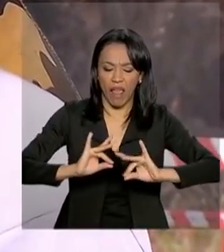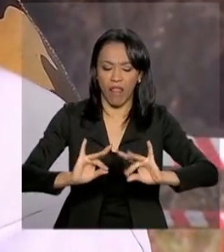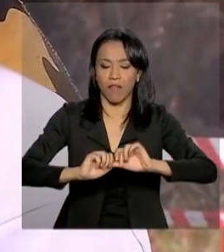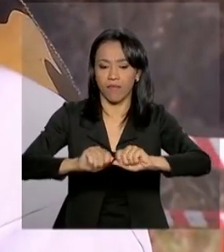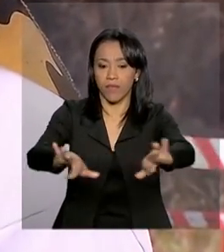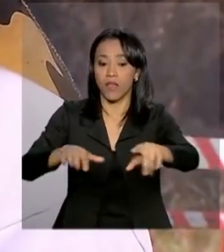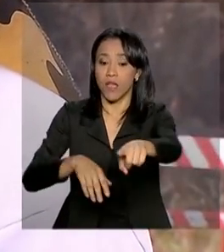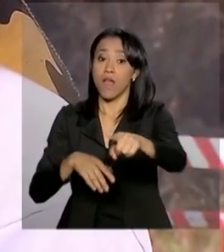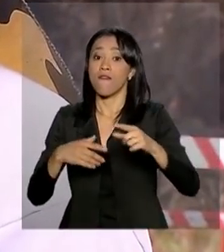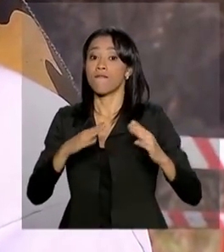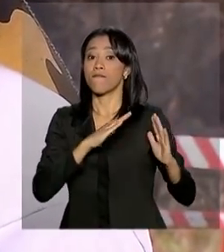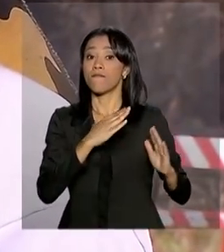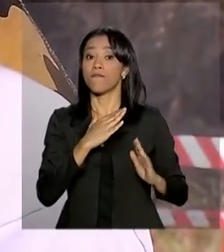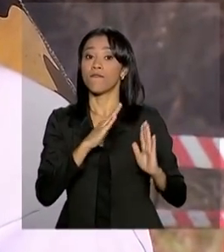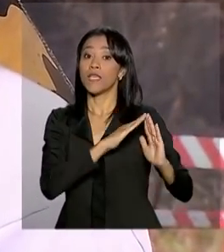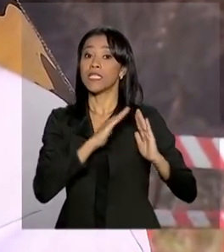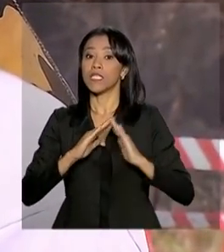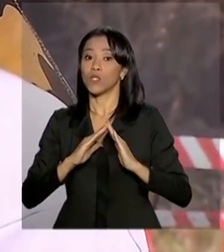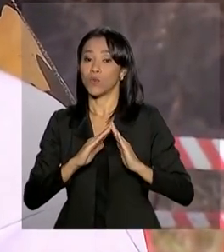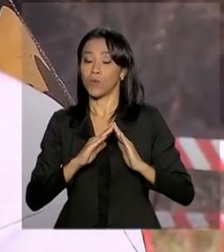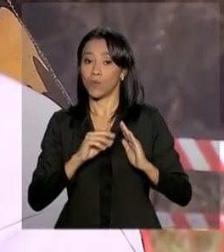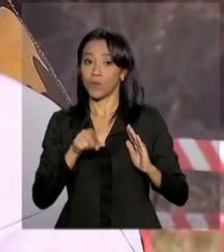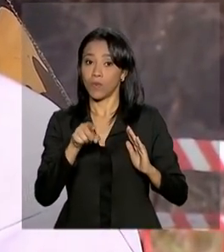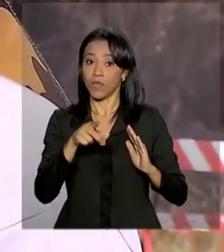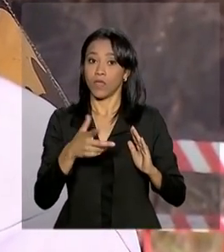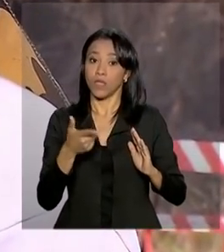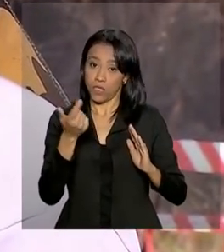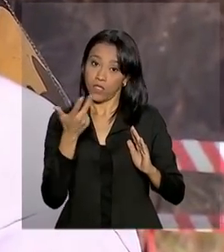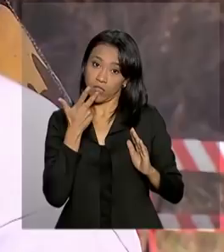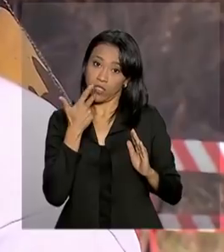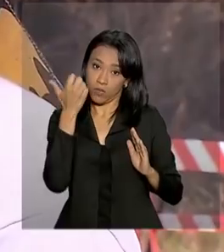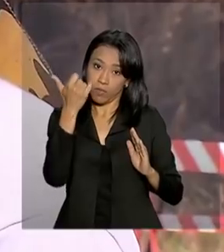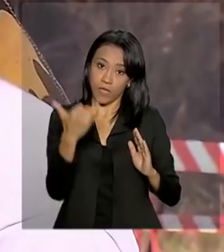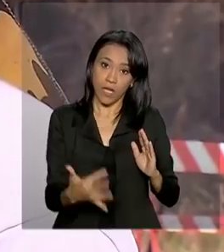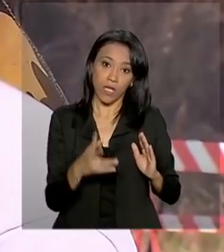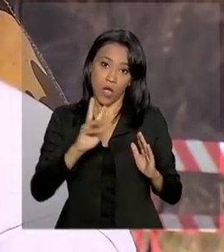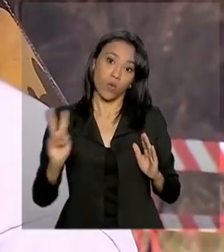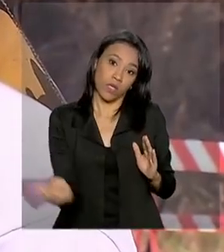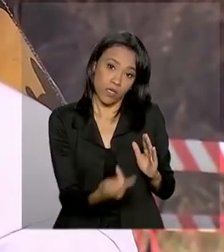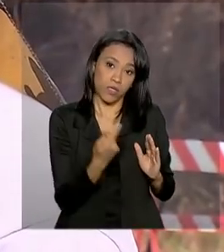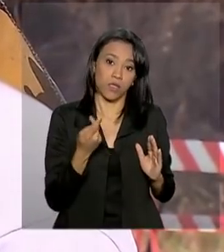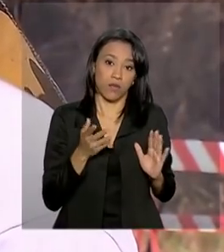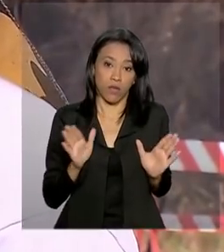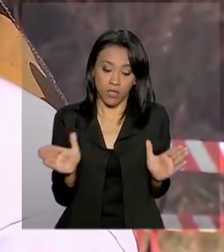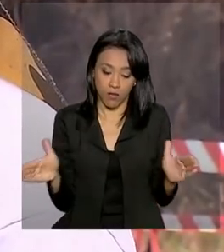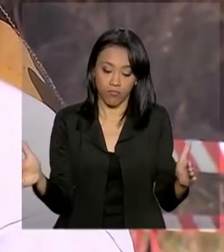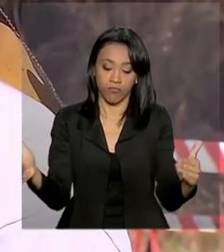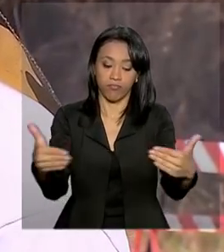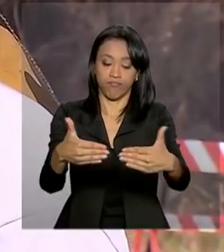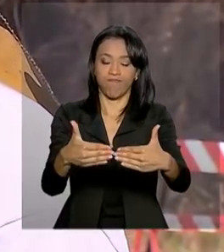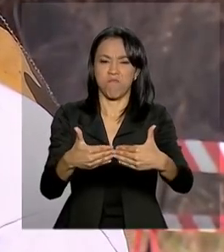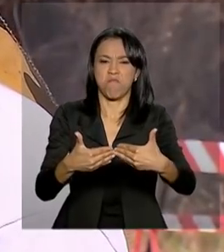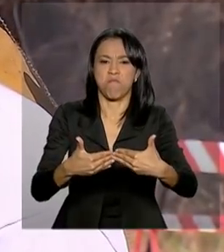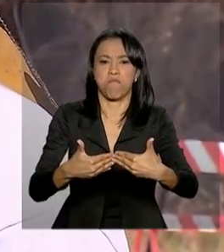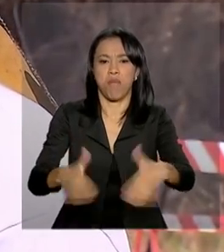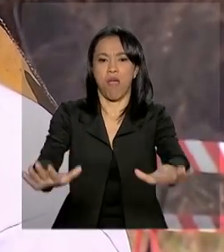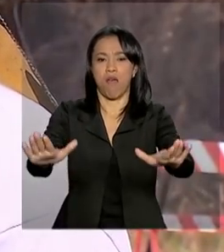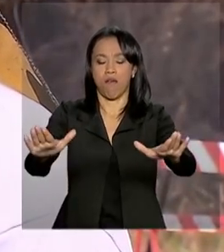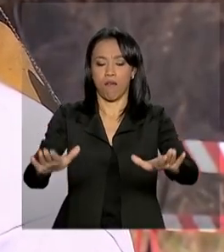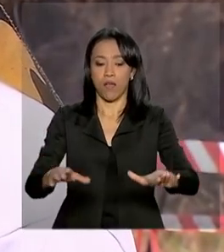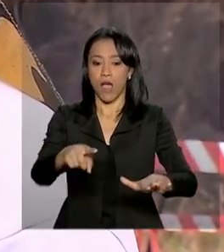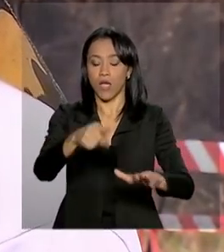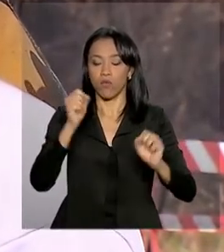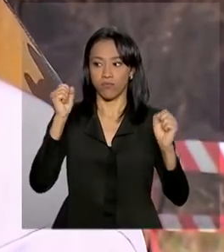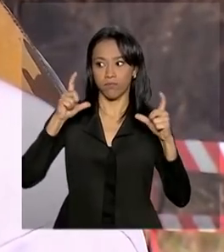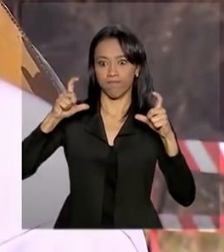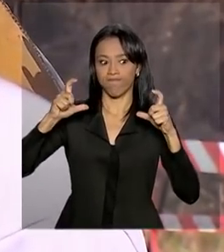vizinhos que tinham rompido esse rejeito, né, essa barragem. Então, aí eu fiquei de